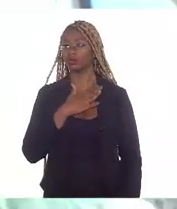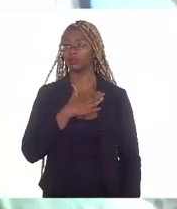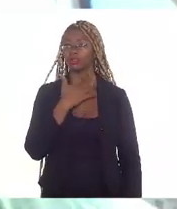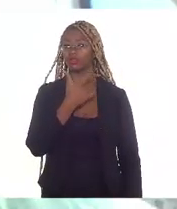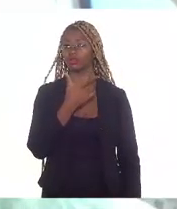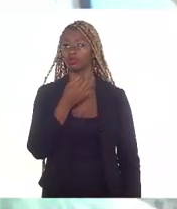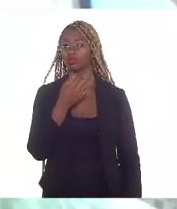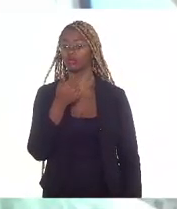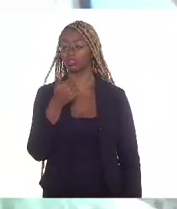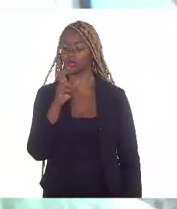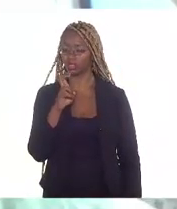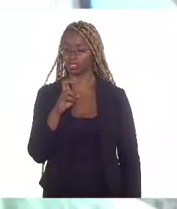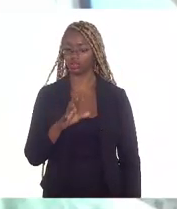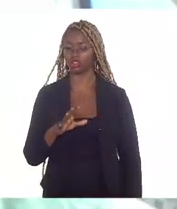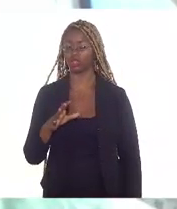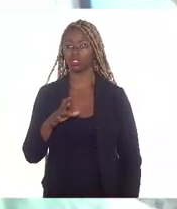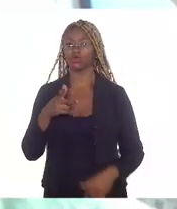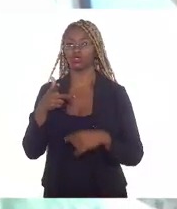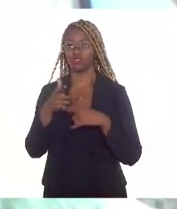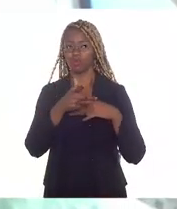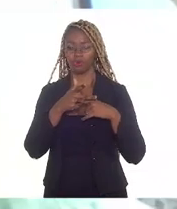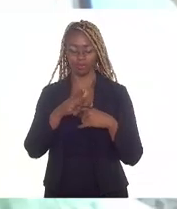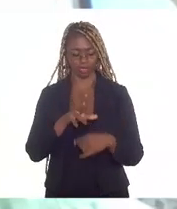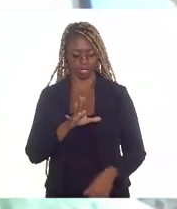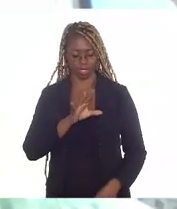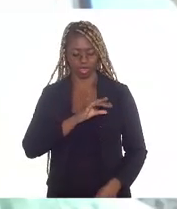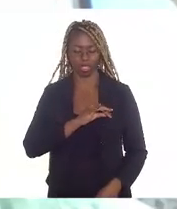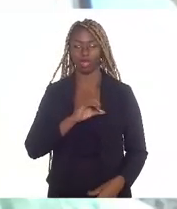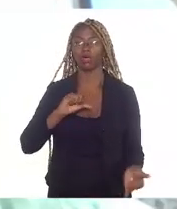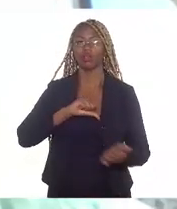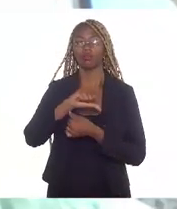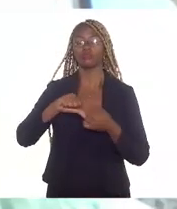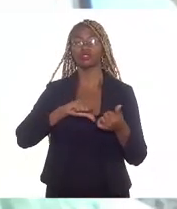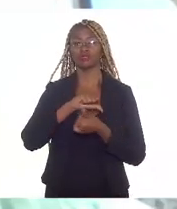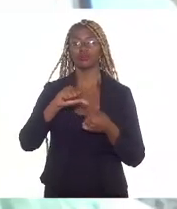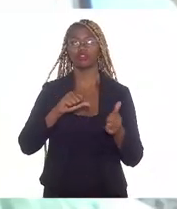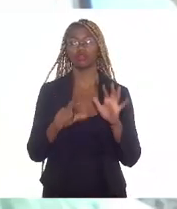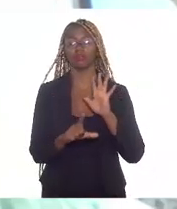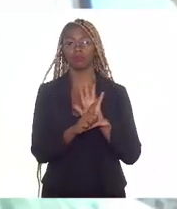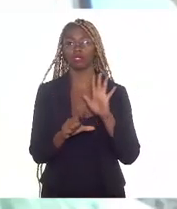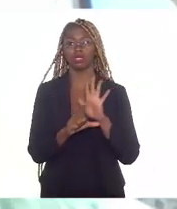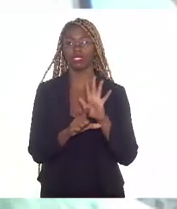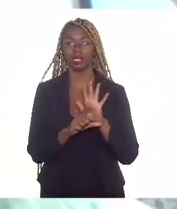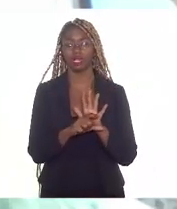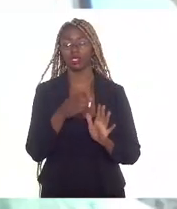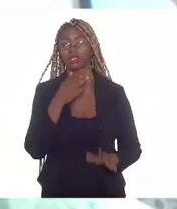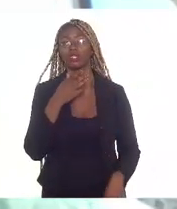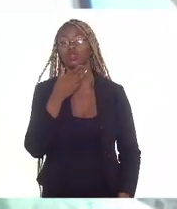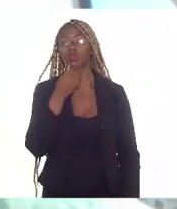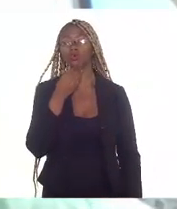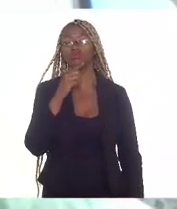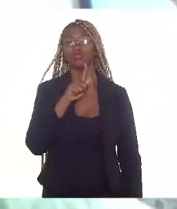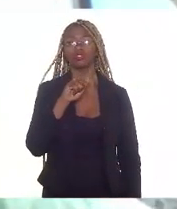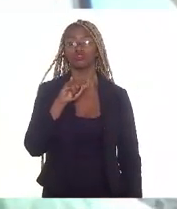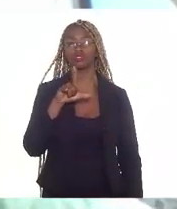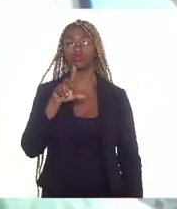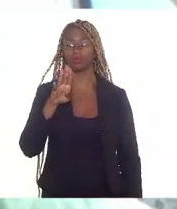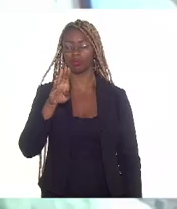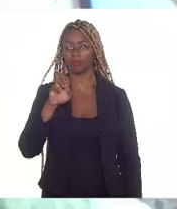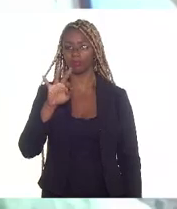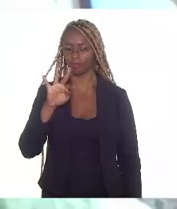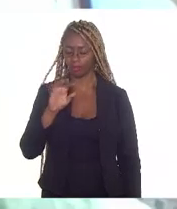nos uniformes. Na verdade, eu modifico uma lei do nosso Gilberto Palmares, de 2009. A